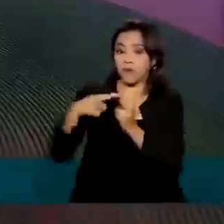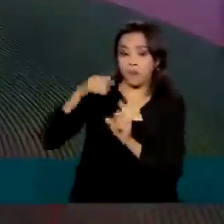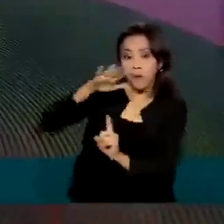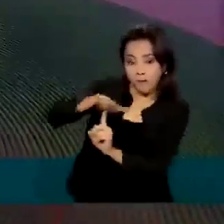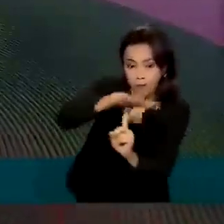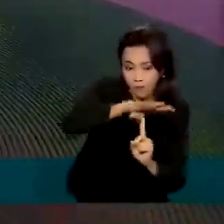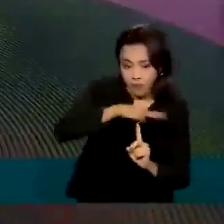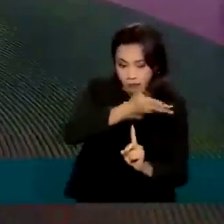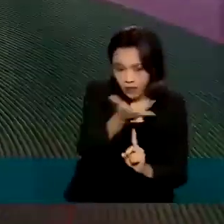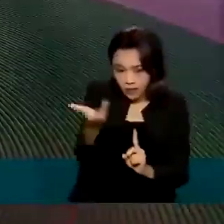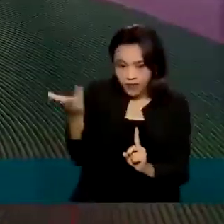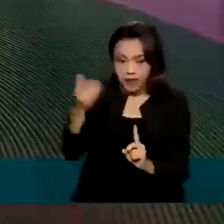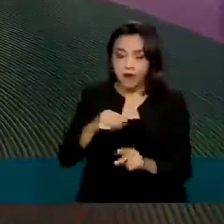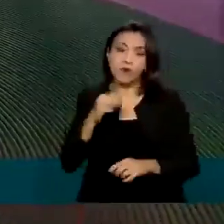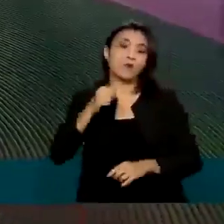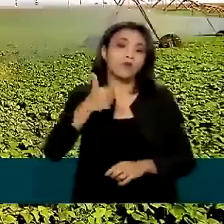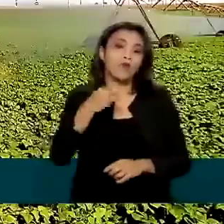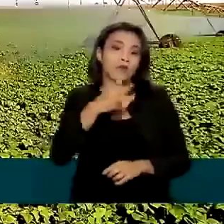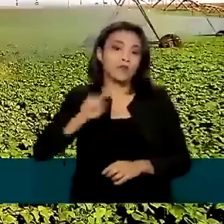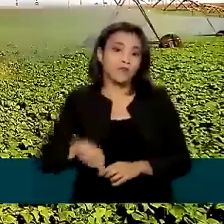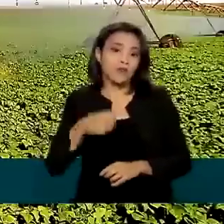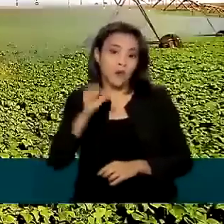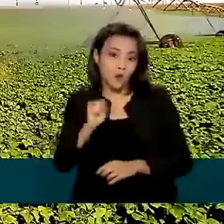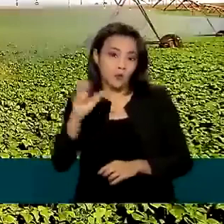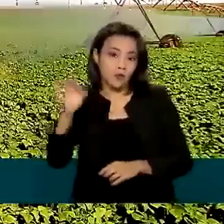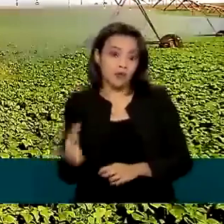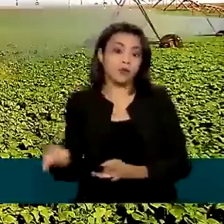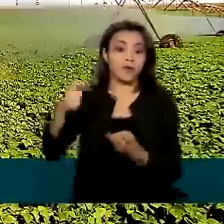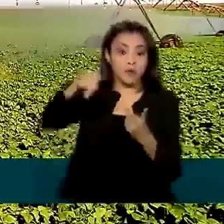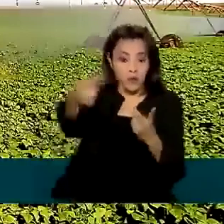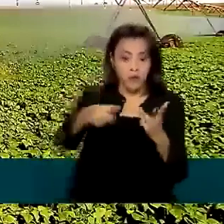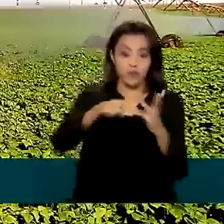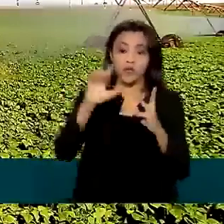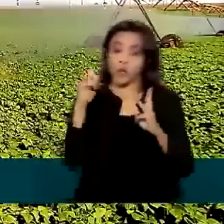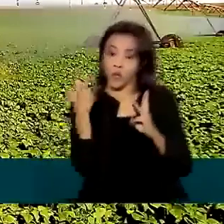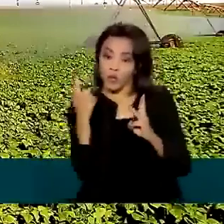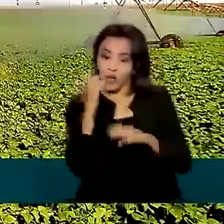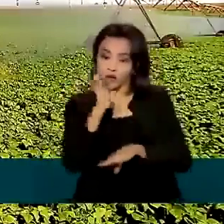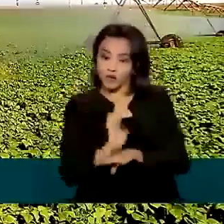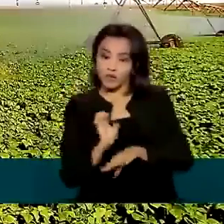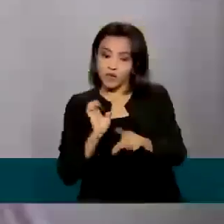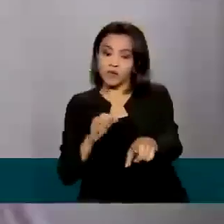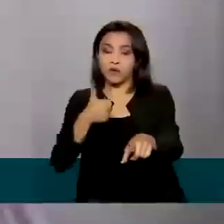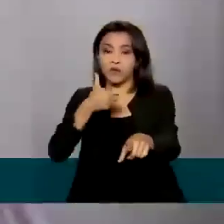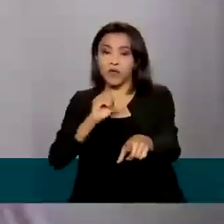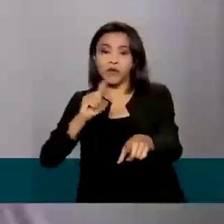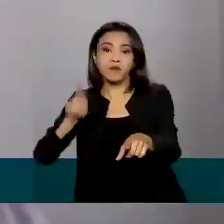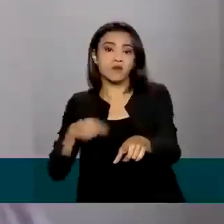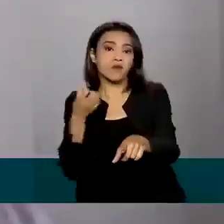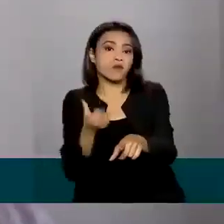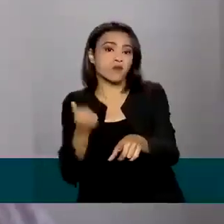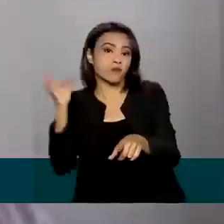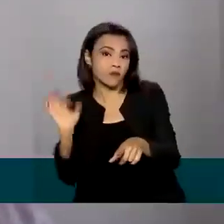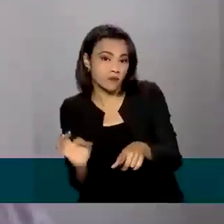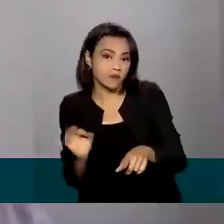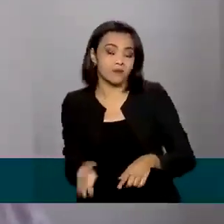com 13,8 por cento e Goiás com 10,6 por cento